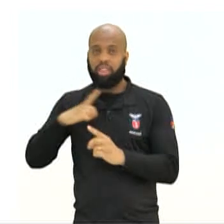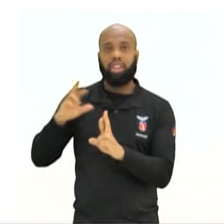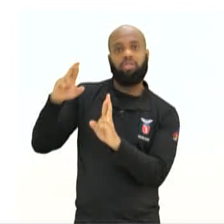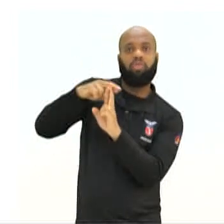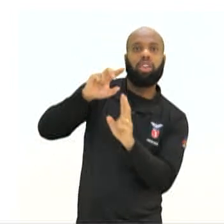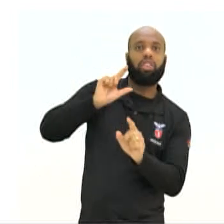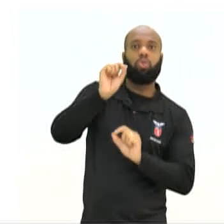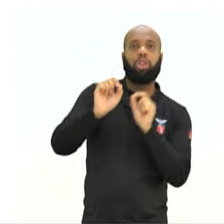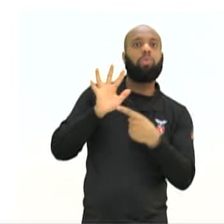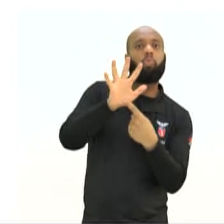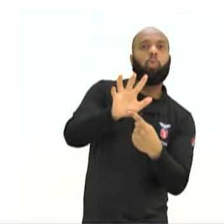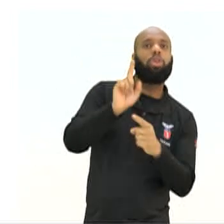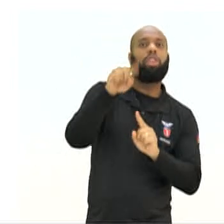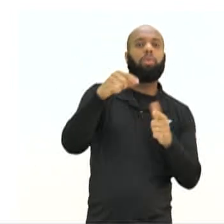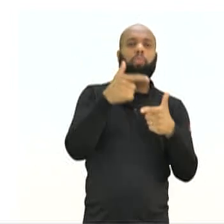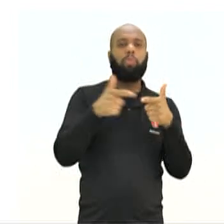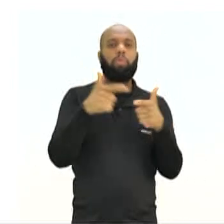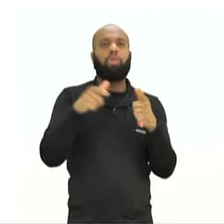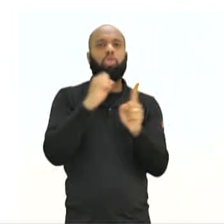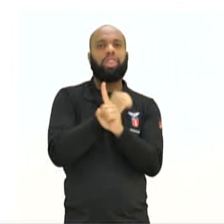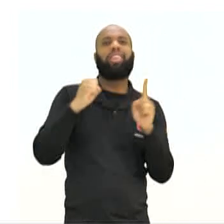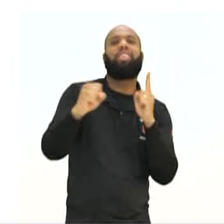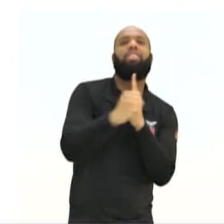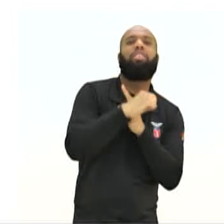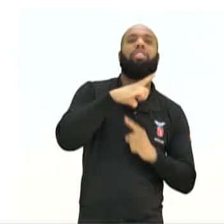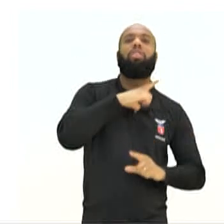para um problema social expresso